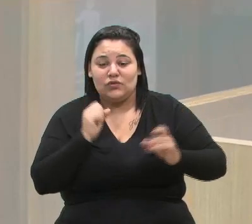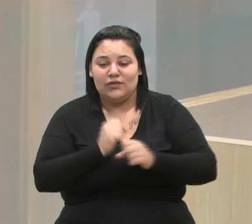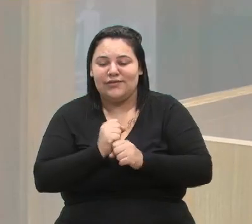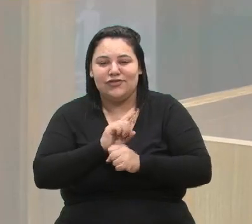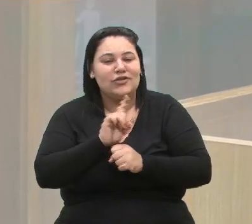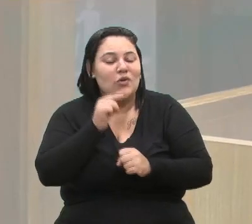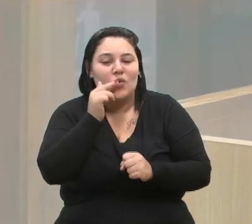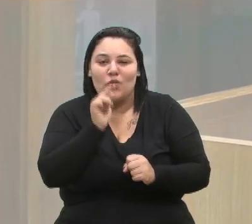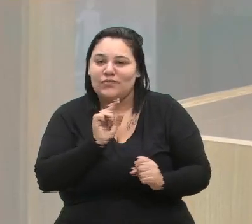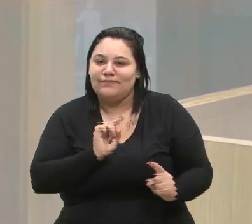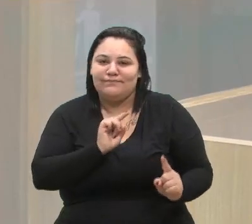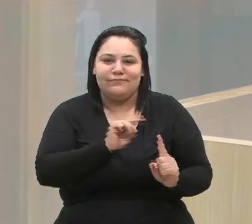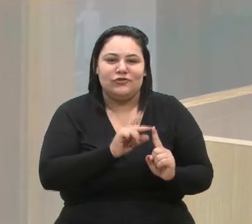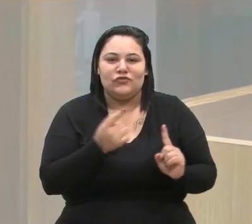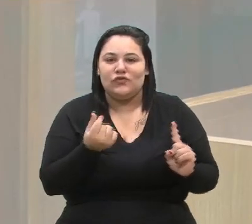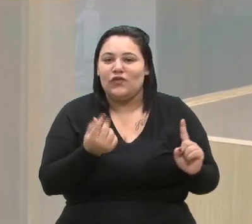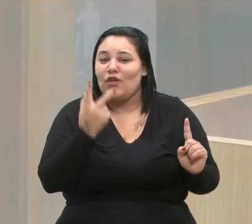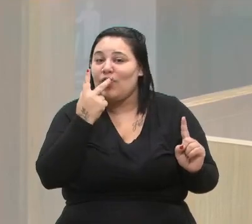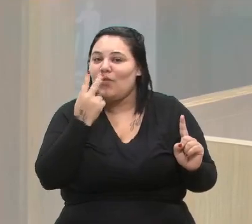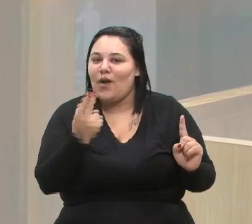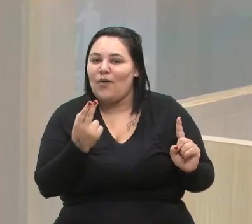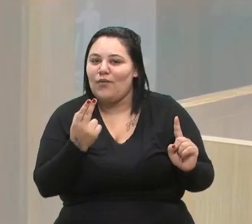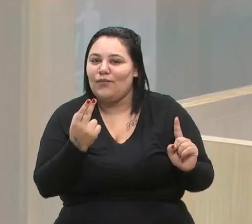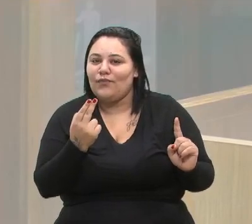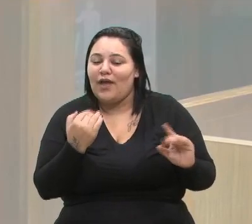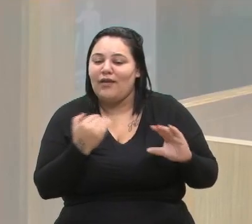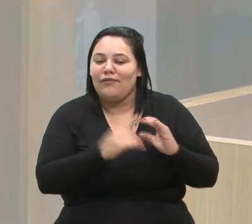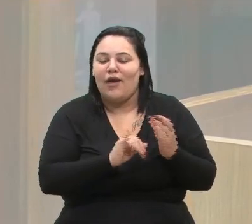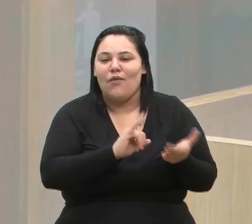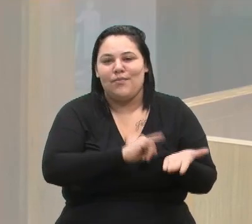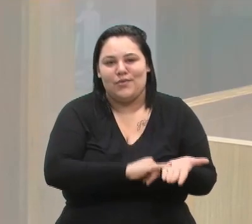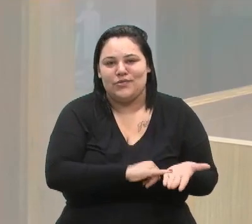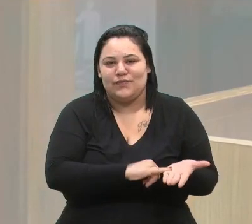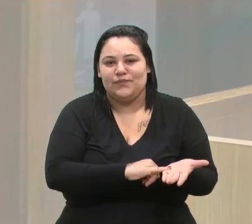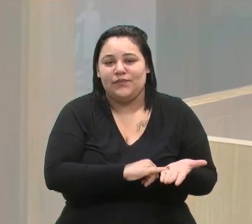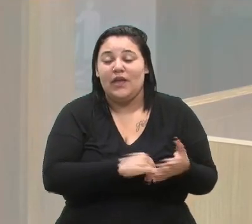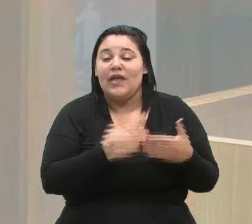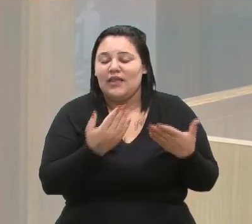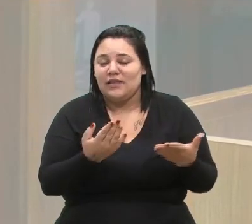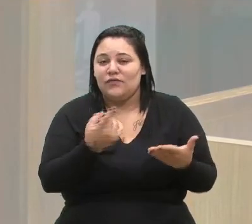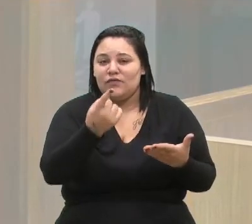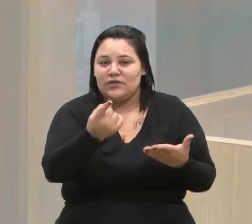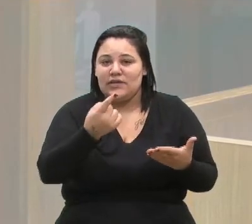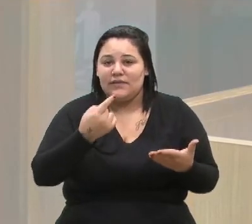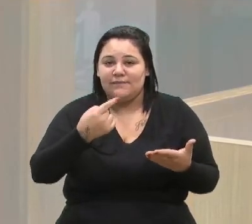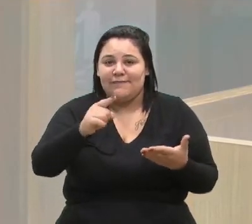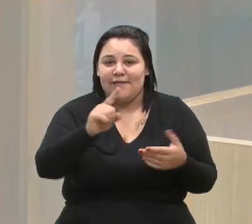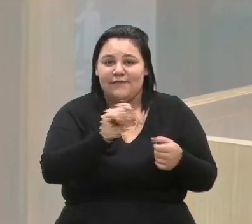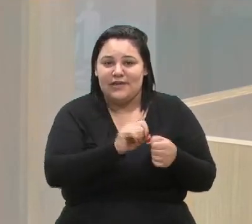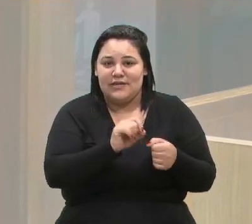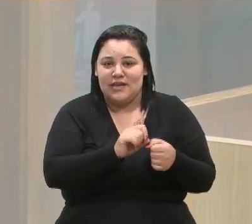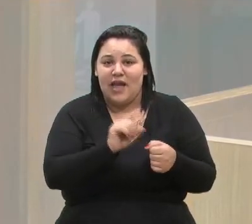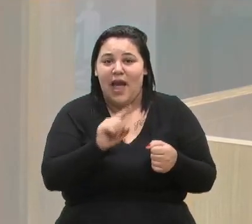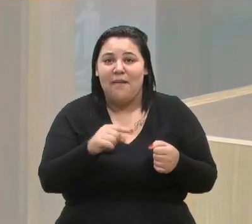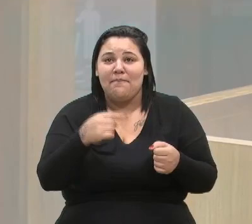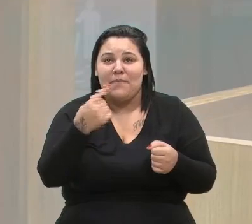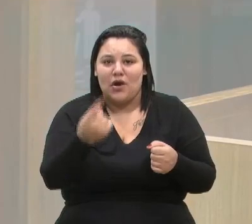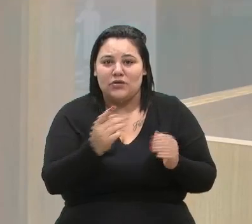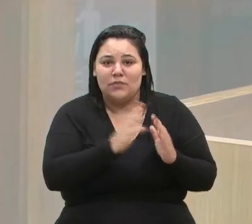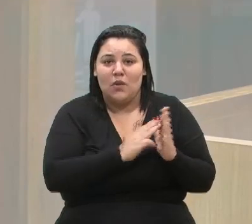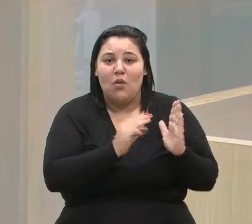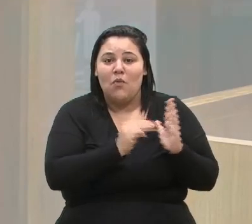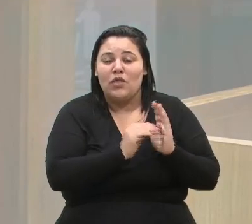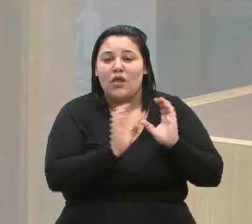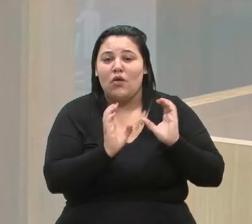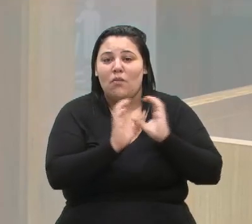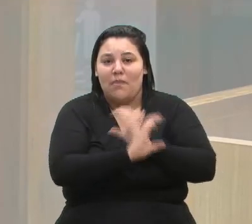valor. Então, ao fazer a sua próxima declaração do imposto de renda, em que estamos no período, pelo modelo